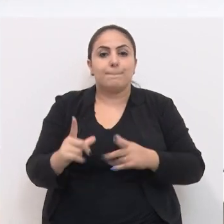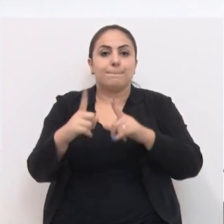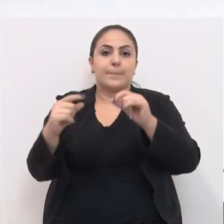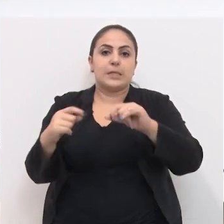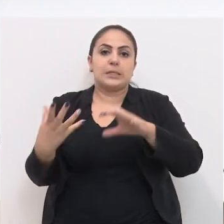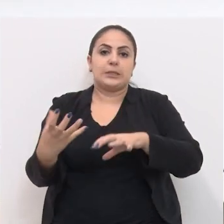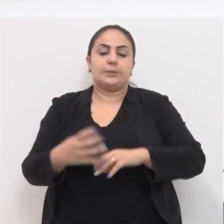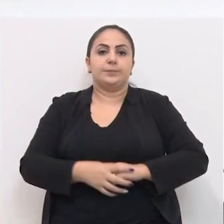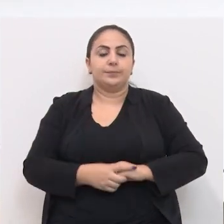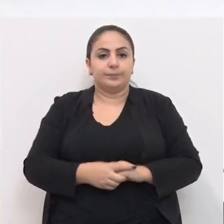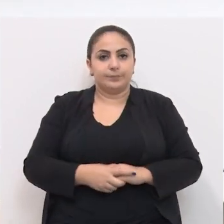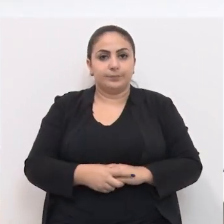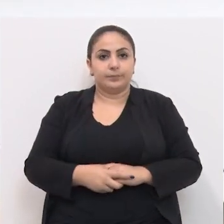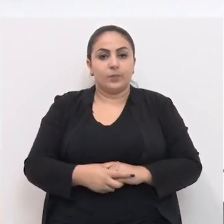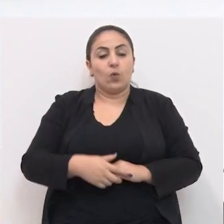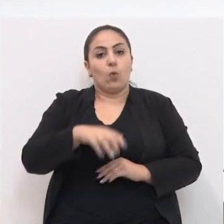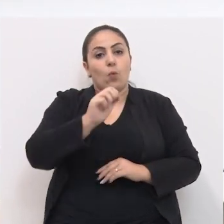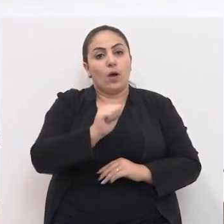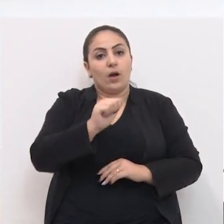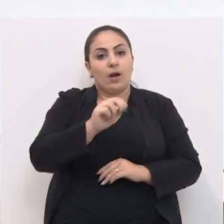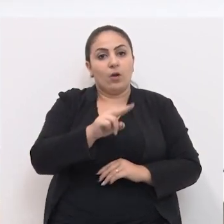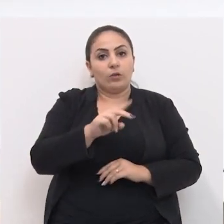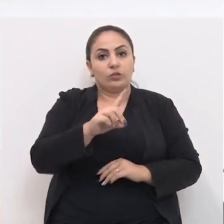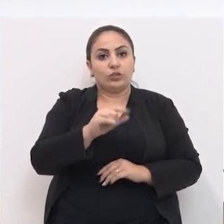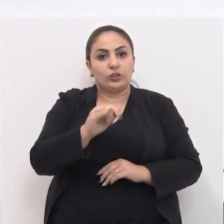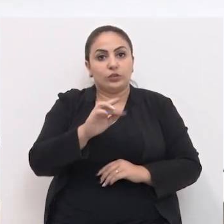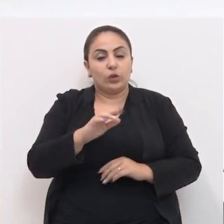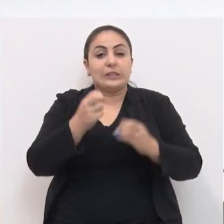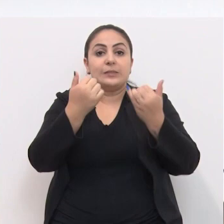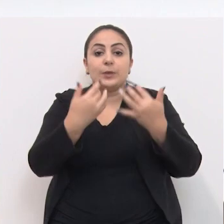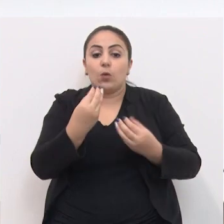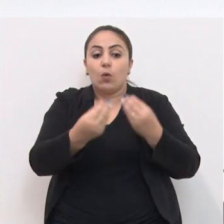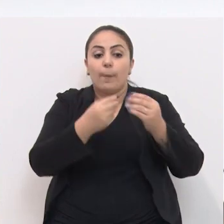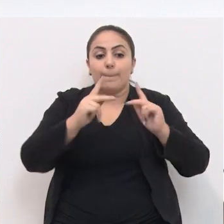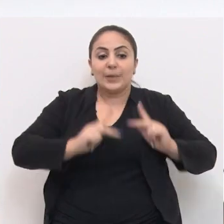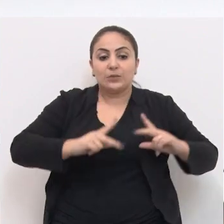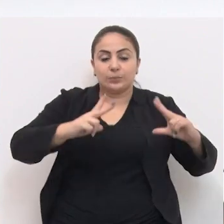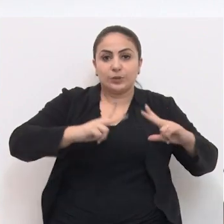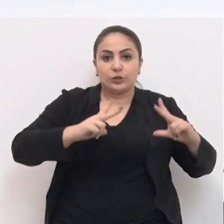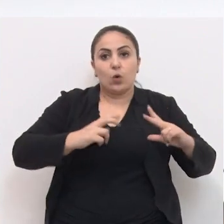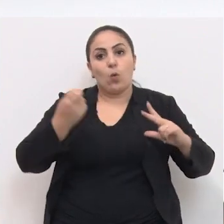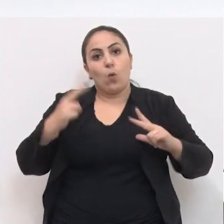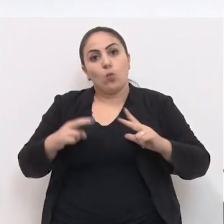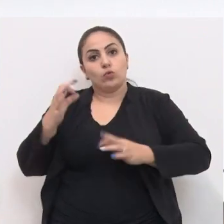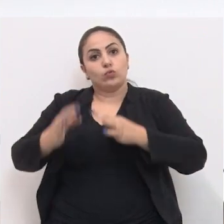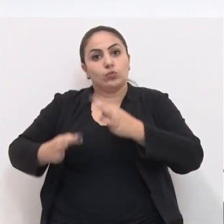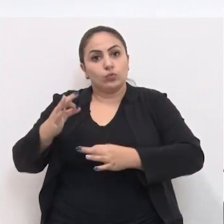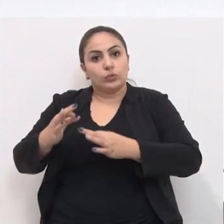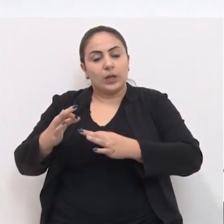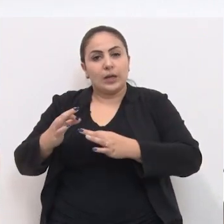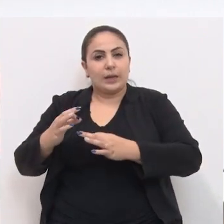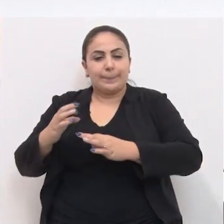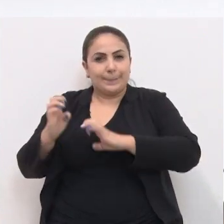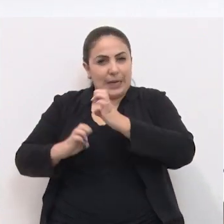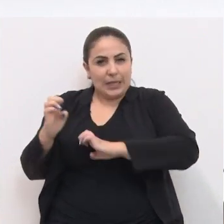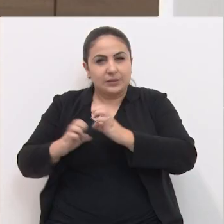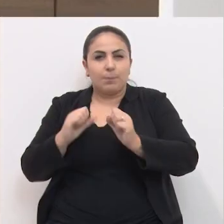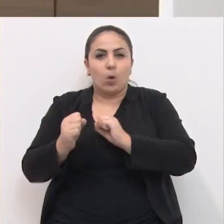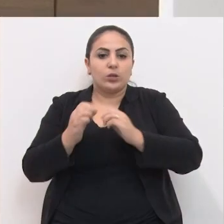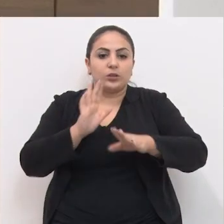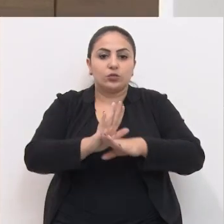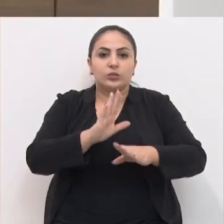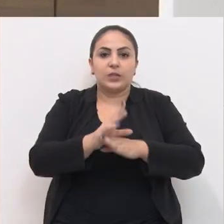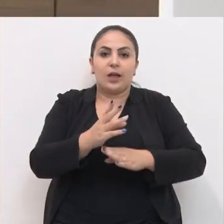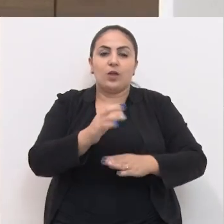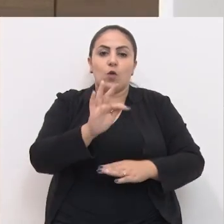da Receita também explicou como pessoas físicas e jurídicas podem contribuir com os fundos municipais.